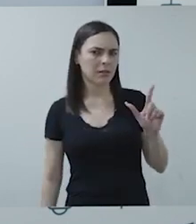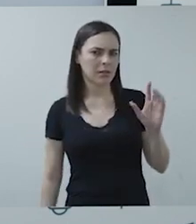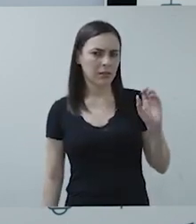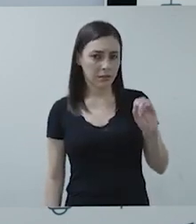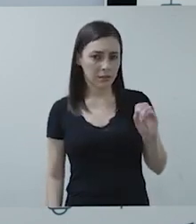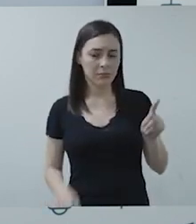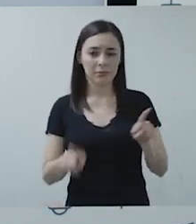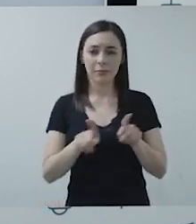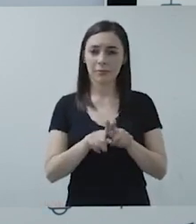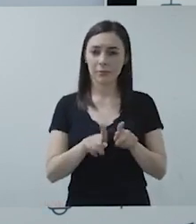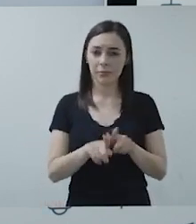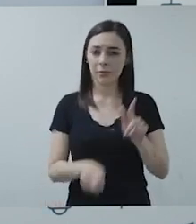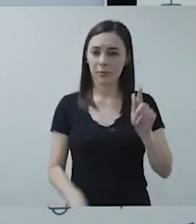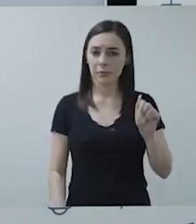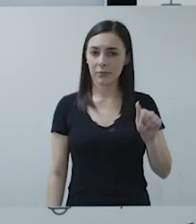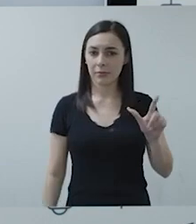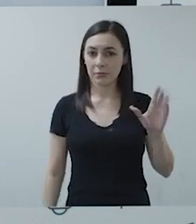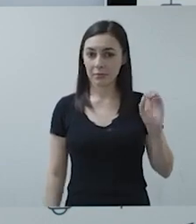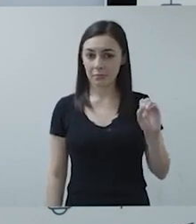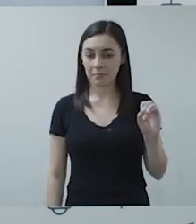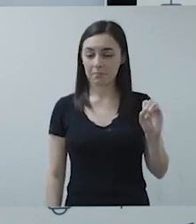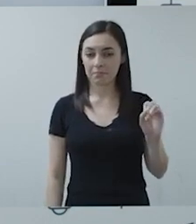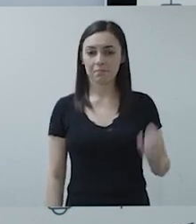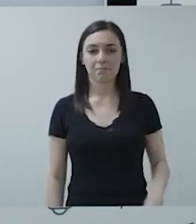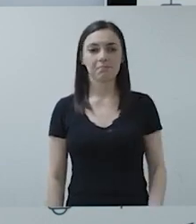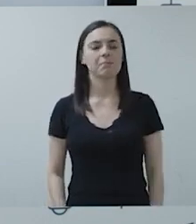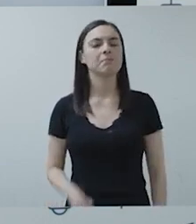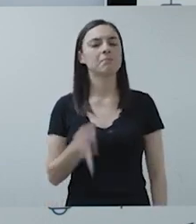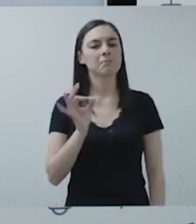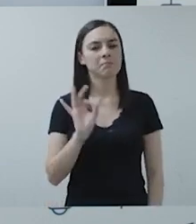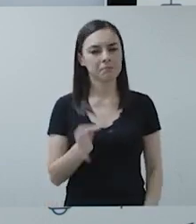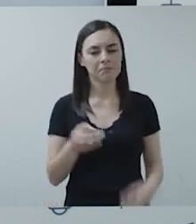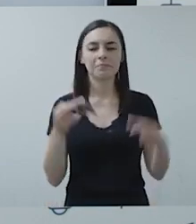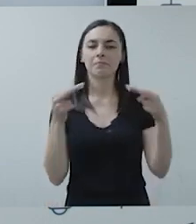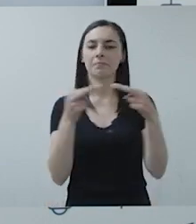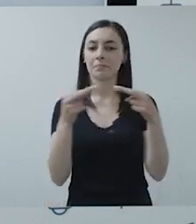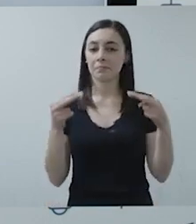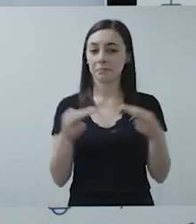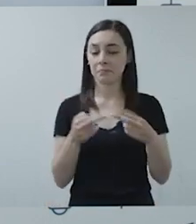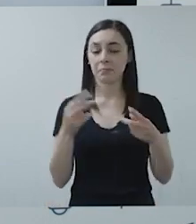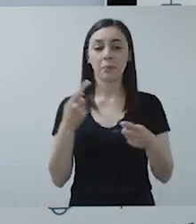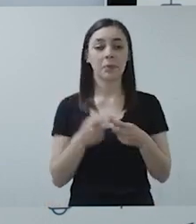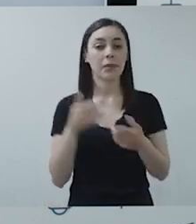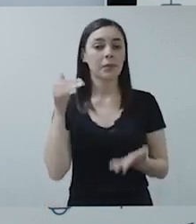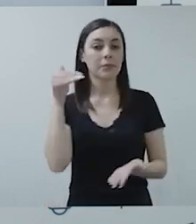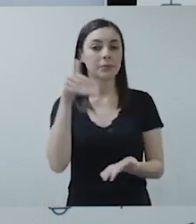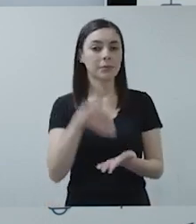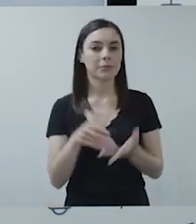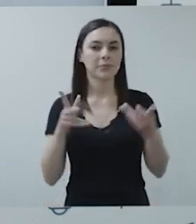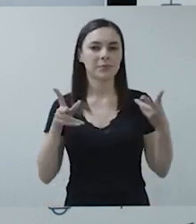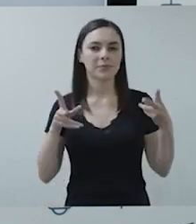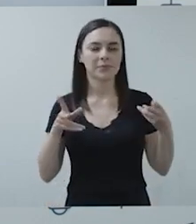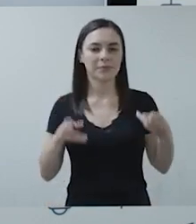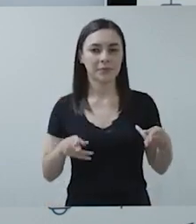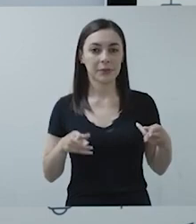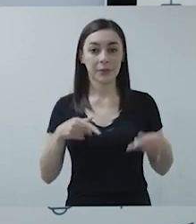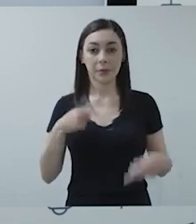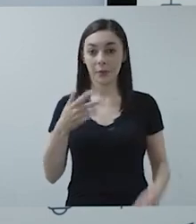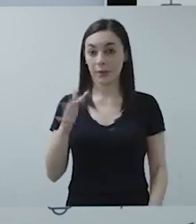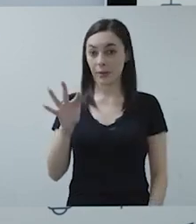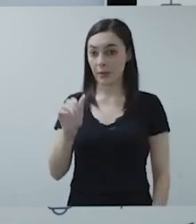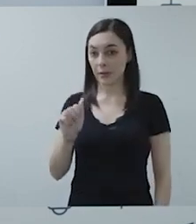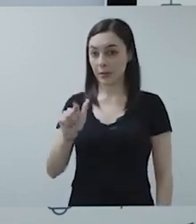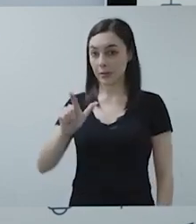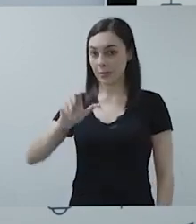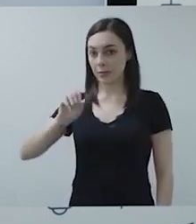galo? Isso mesmo, rima, elas têm o mesmo som final. E aqui no falo,